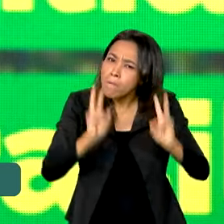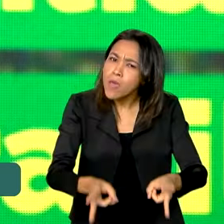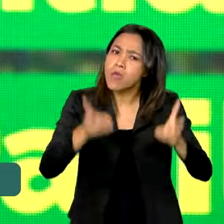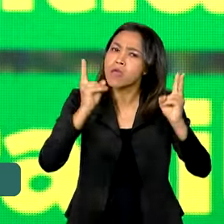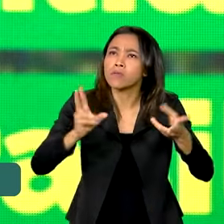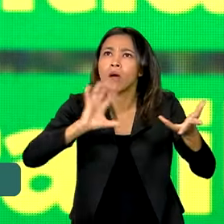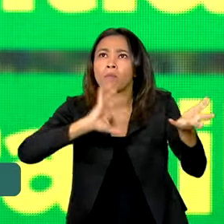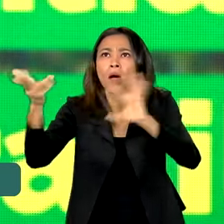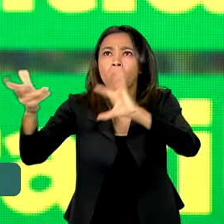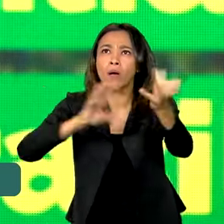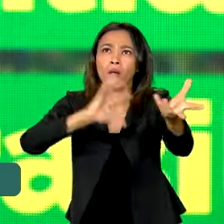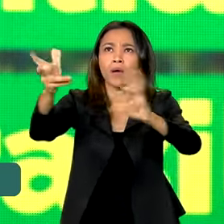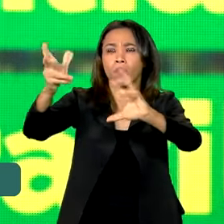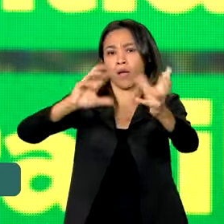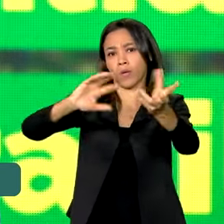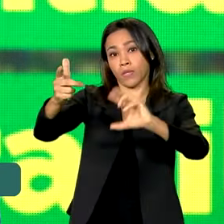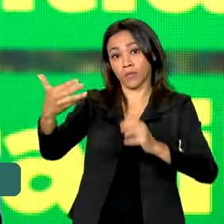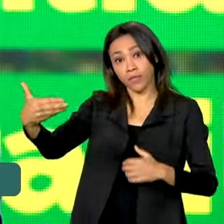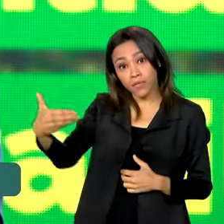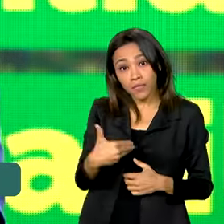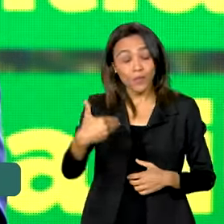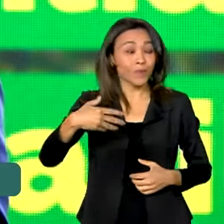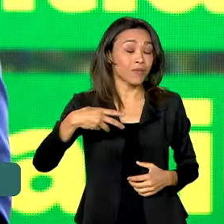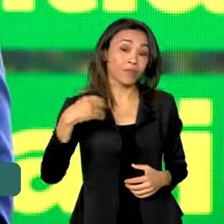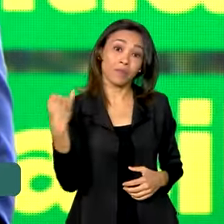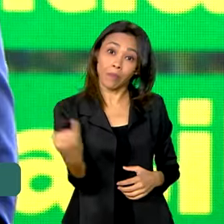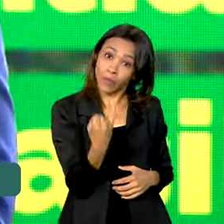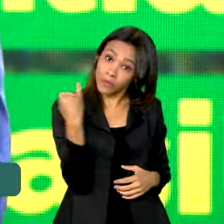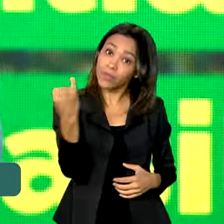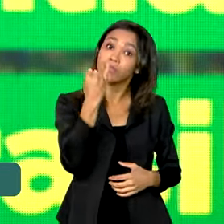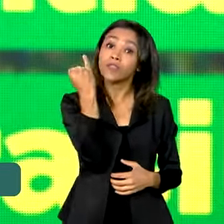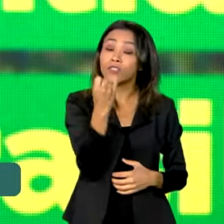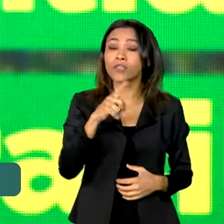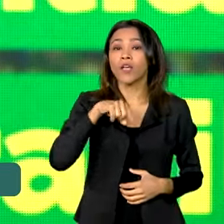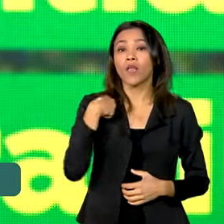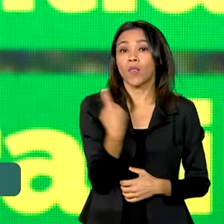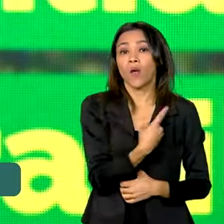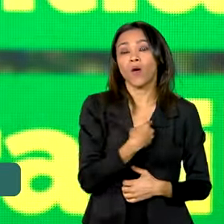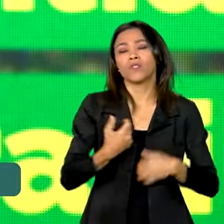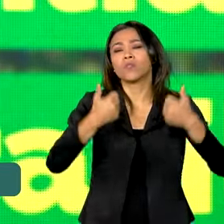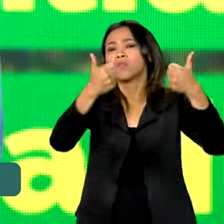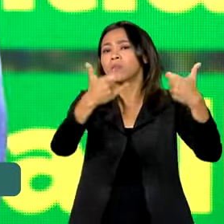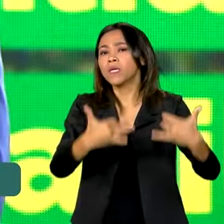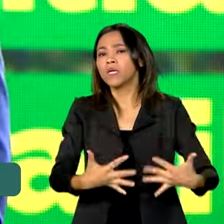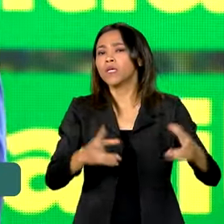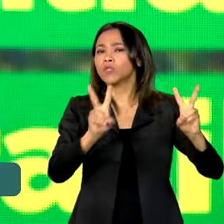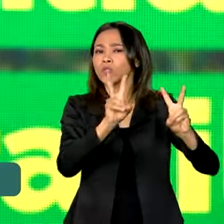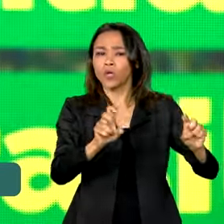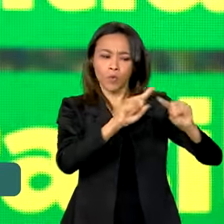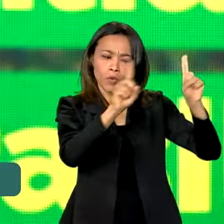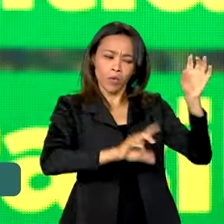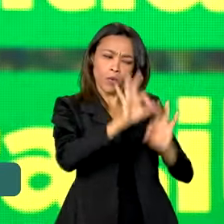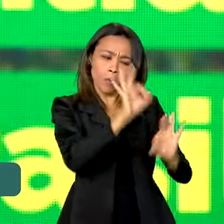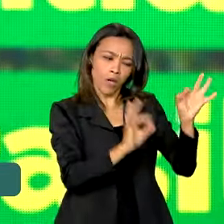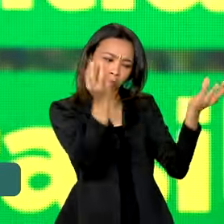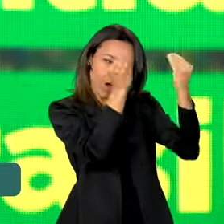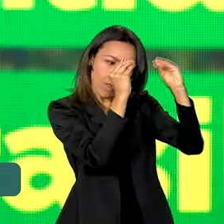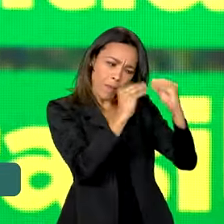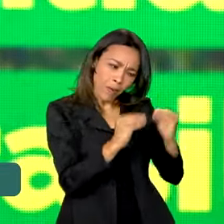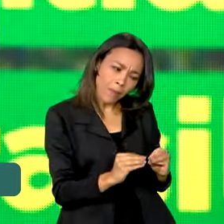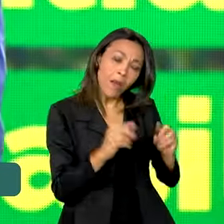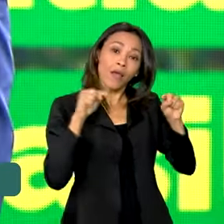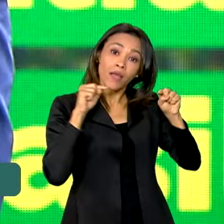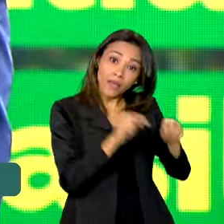das mudanças climáticas. E isso é muito importante. Nós estamos falando de um Plano Safra o mais aderente